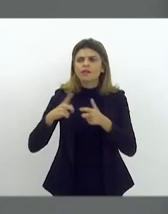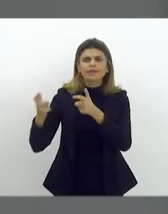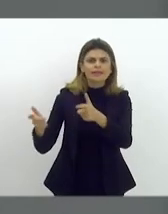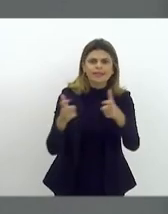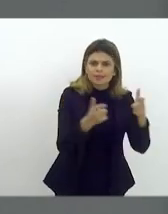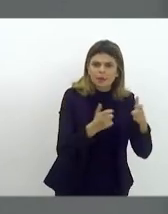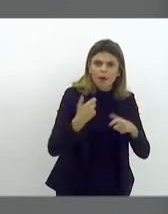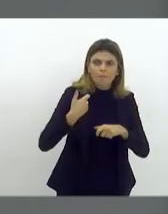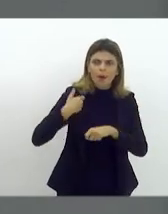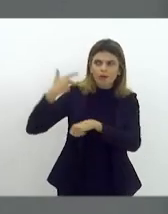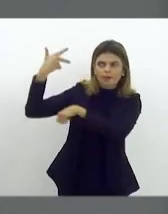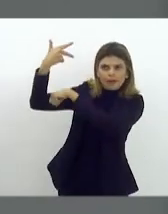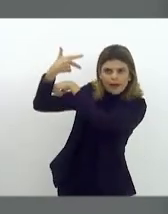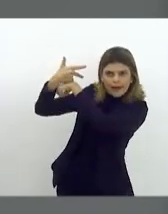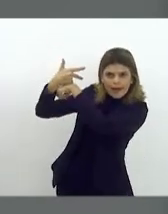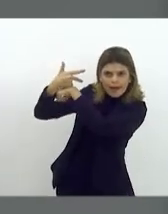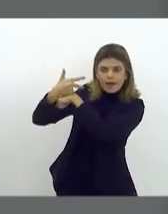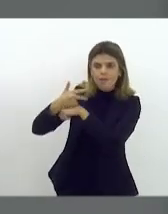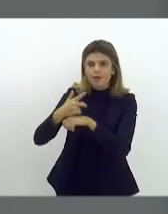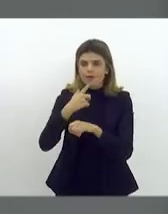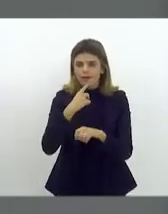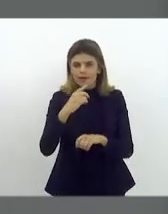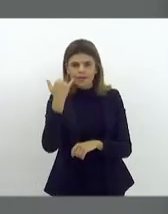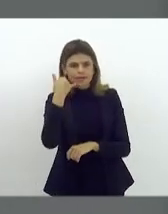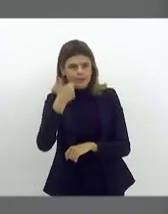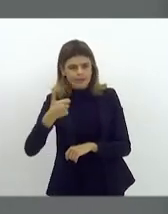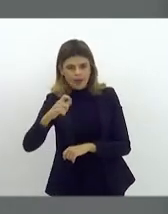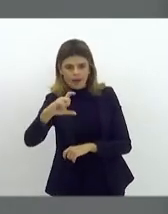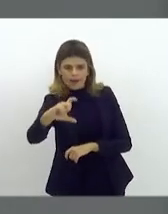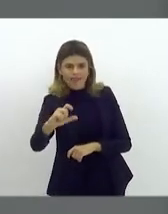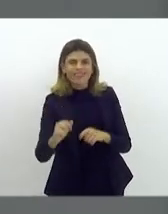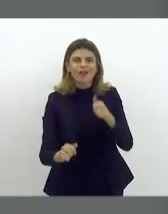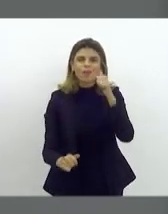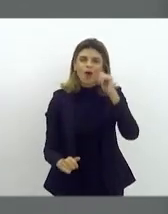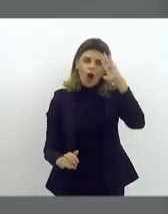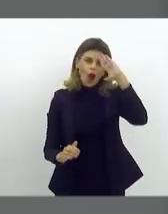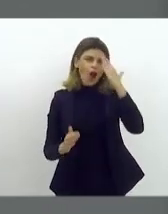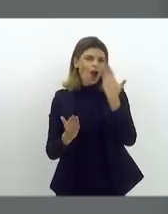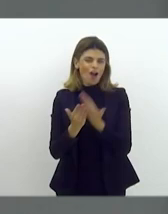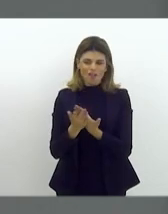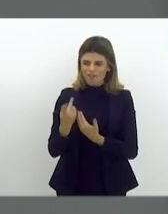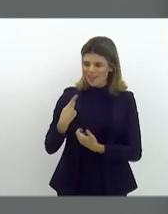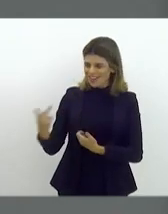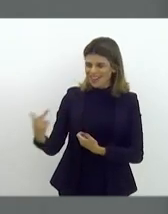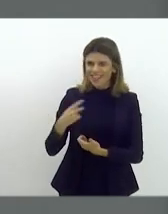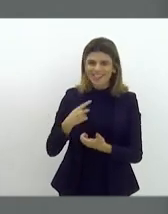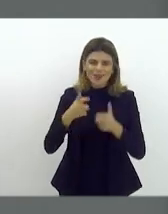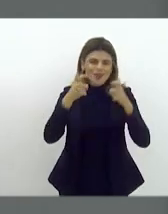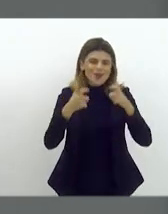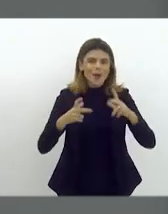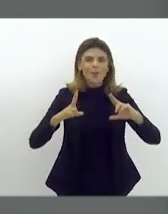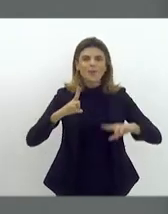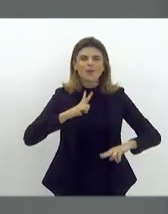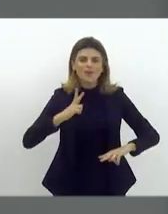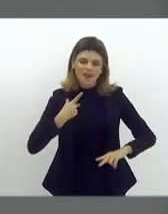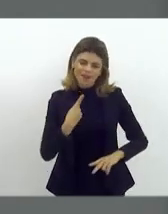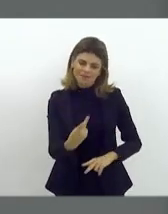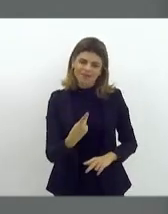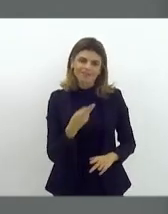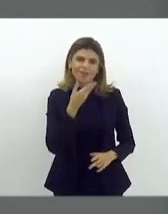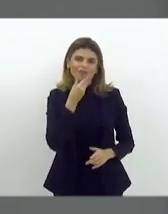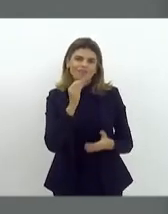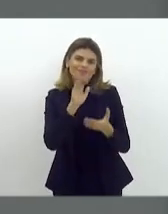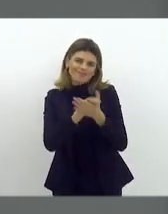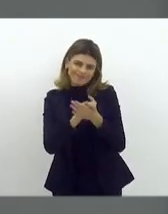às vezes podem ter até câmeras que são escondidas e a mulher confia de que às vezes está no espaço privado e